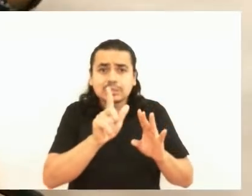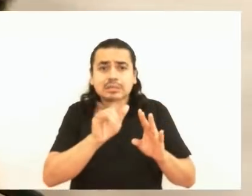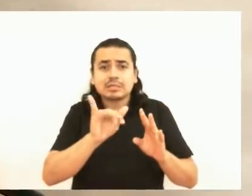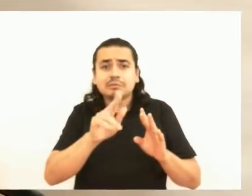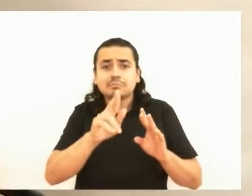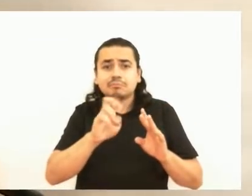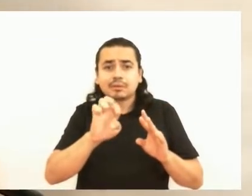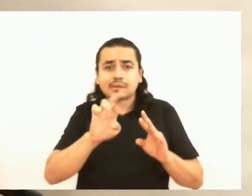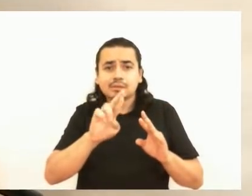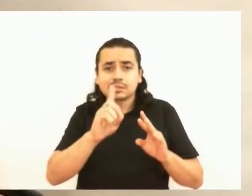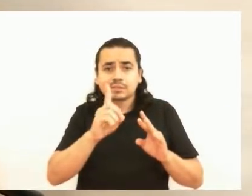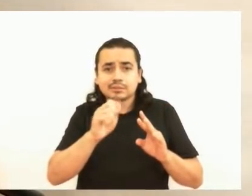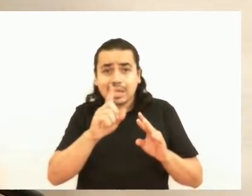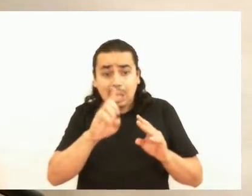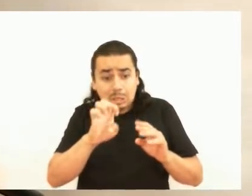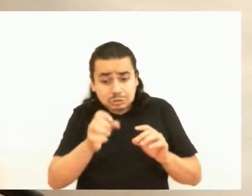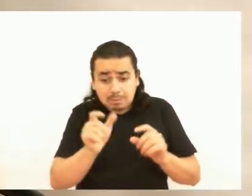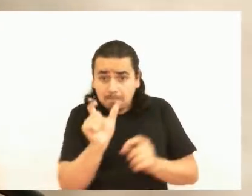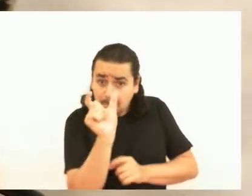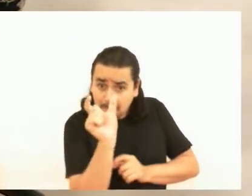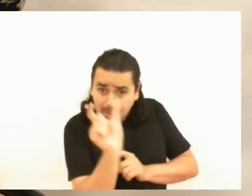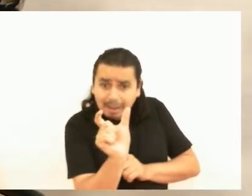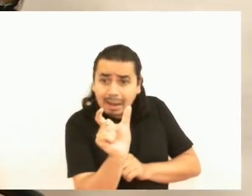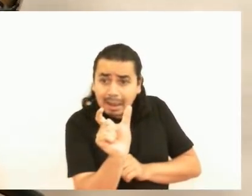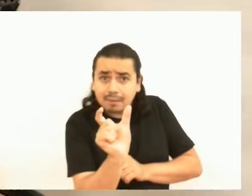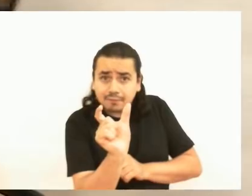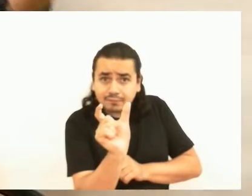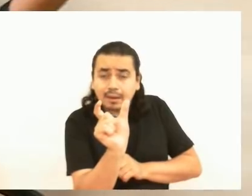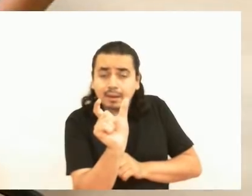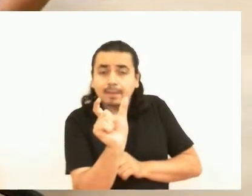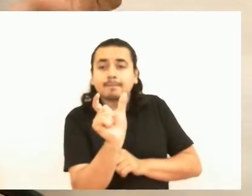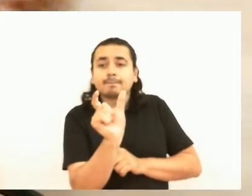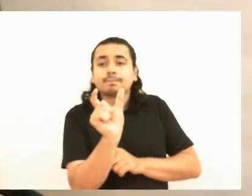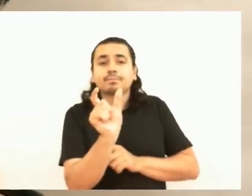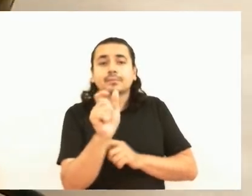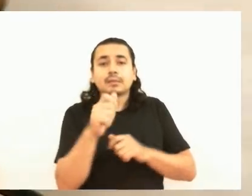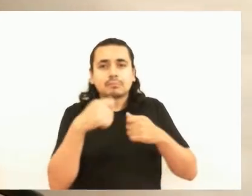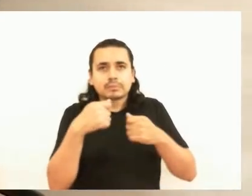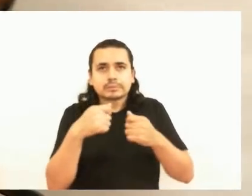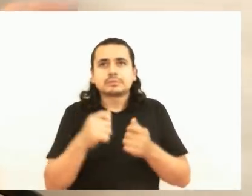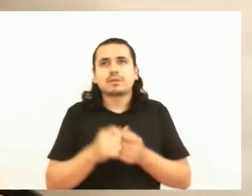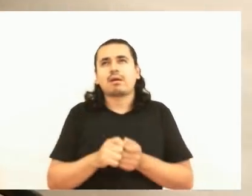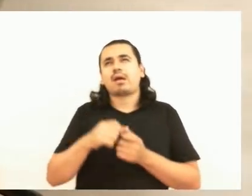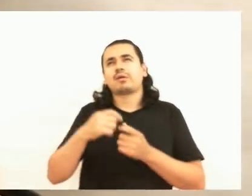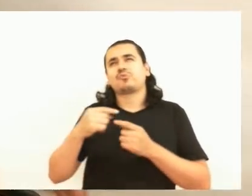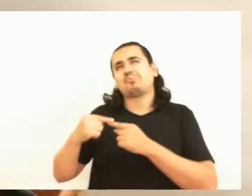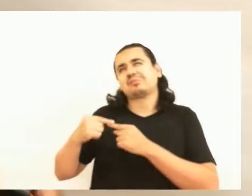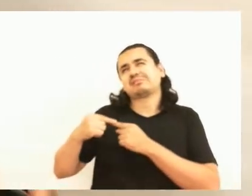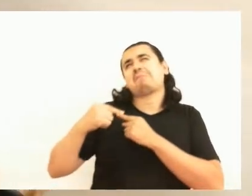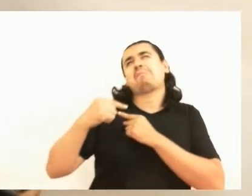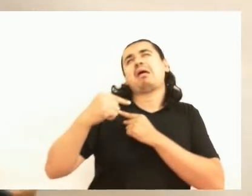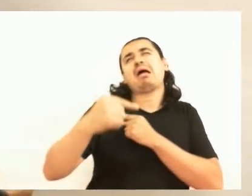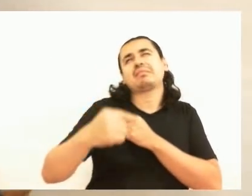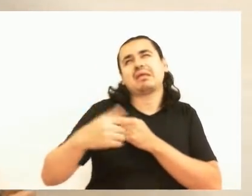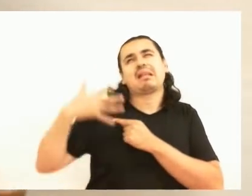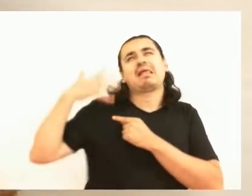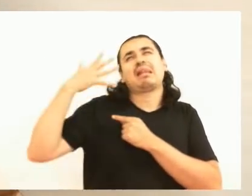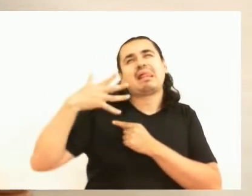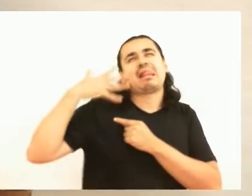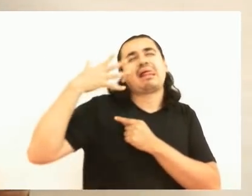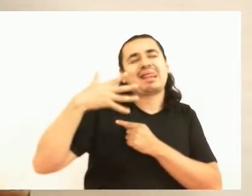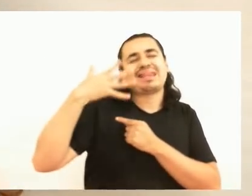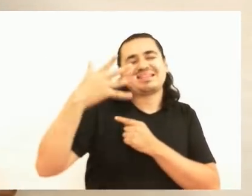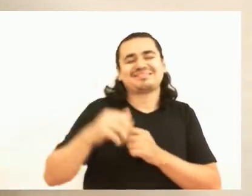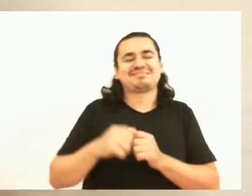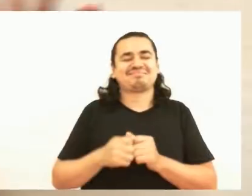liberdade a gente vai precisar de mais um dia mais uma semana a gente volta que